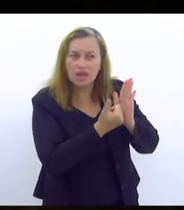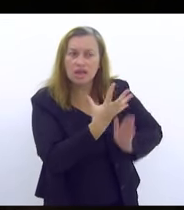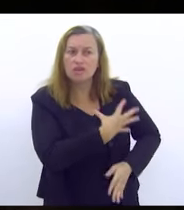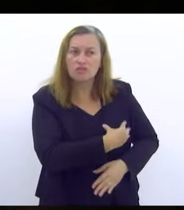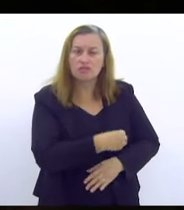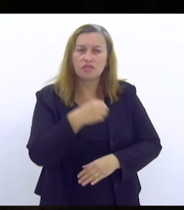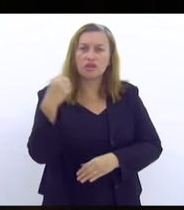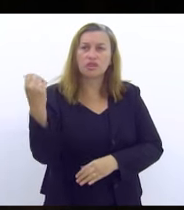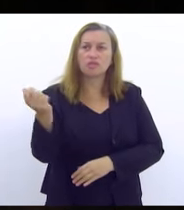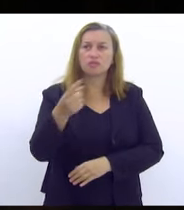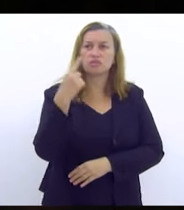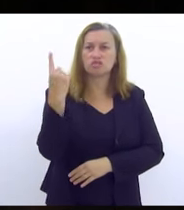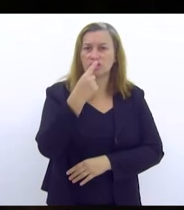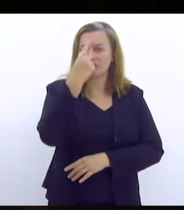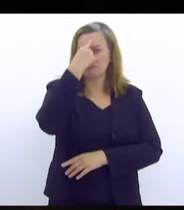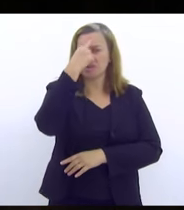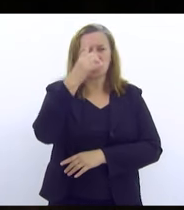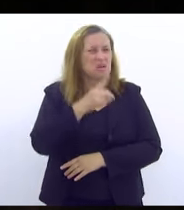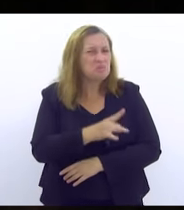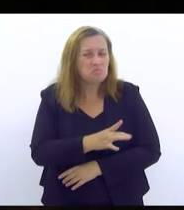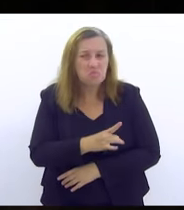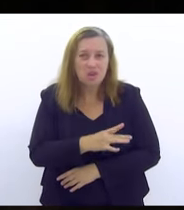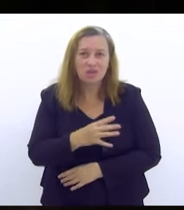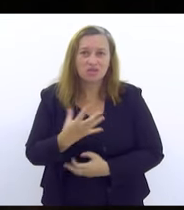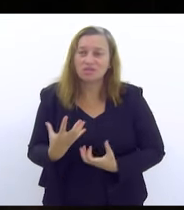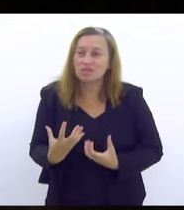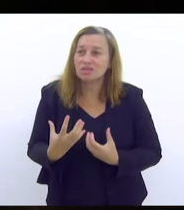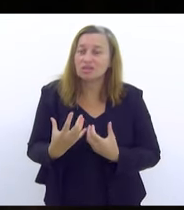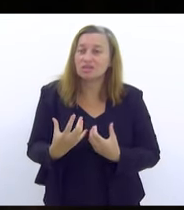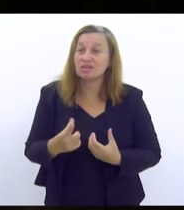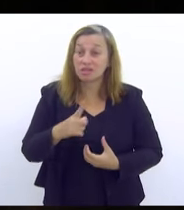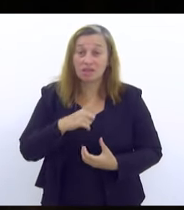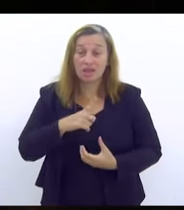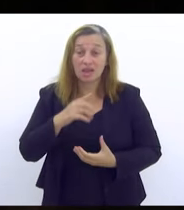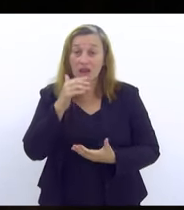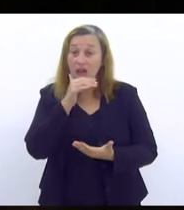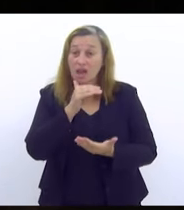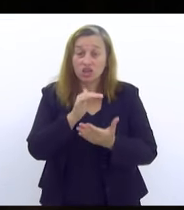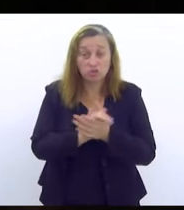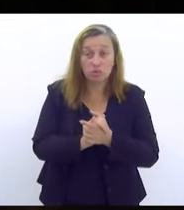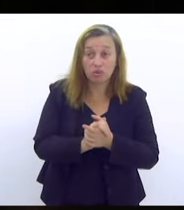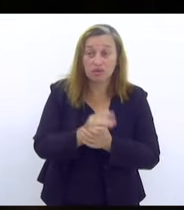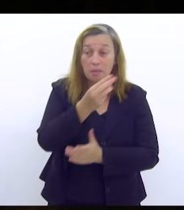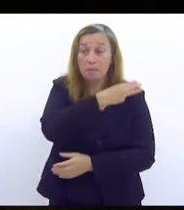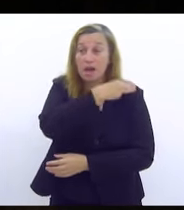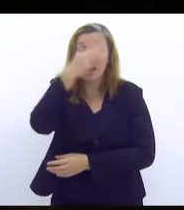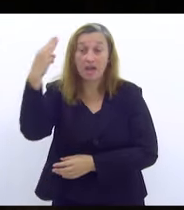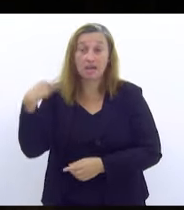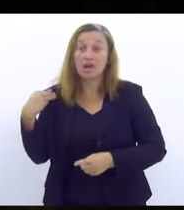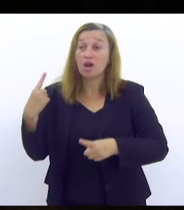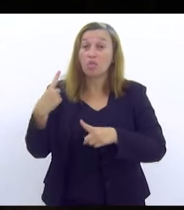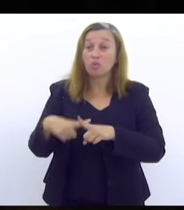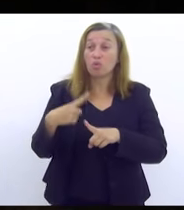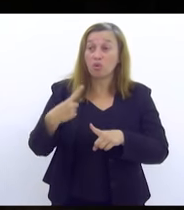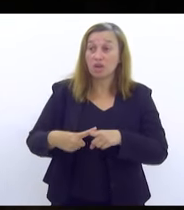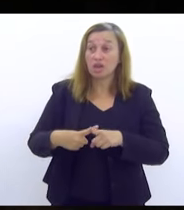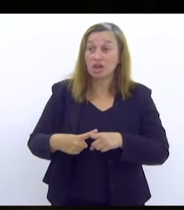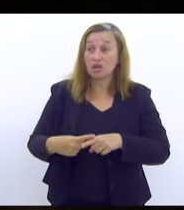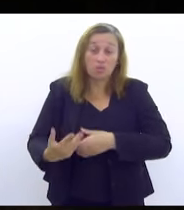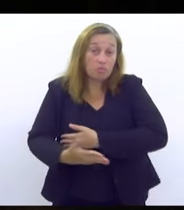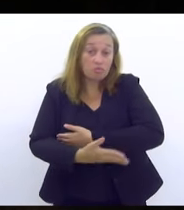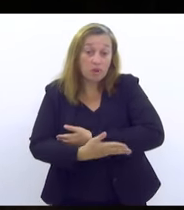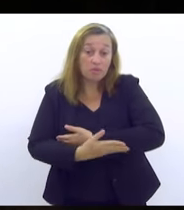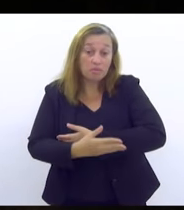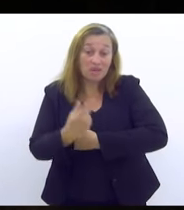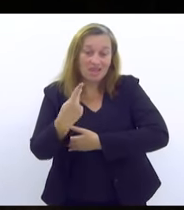de Davi, não temas receber a Maria, tua mulher, porque o que nela está gerado